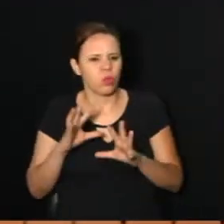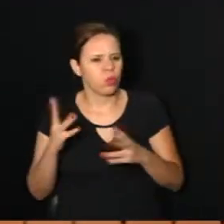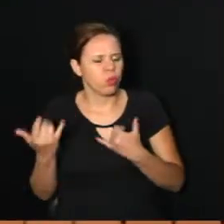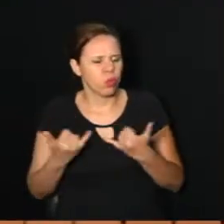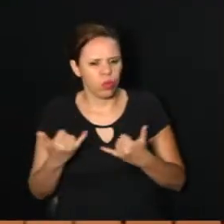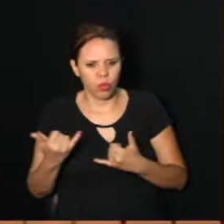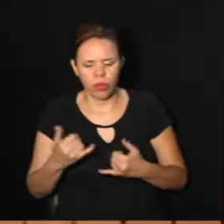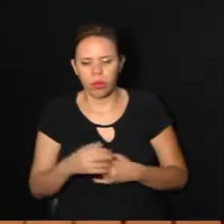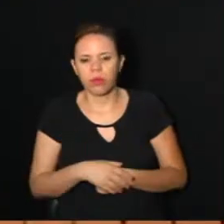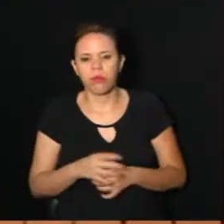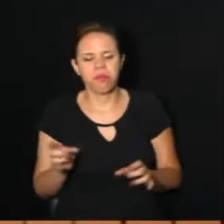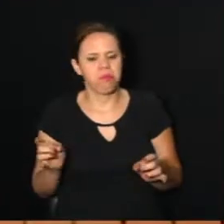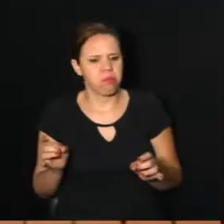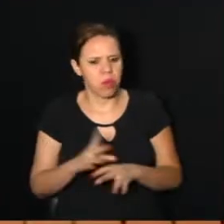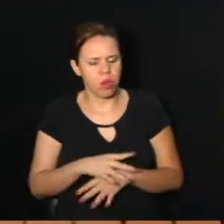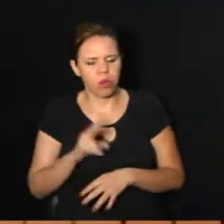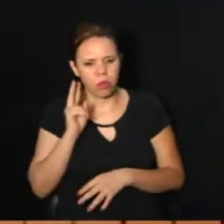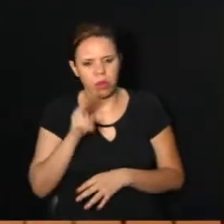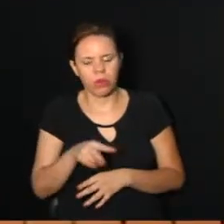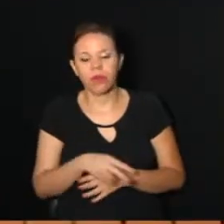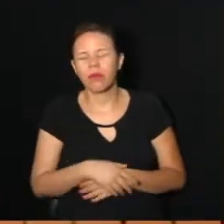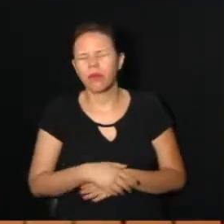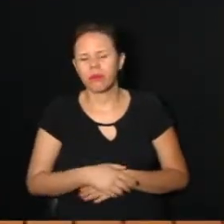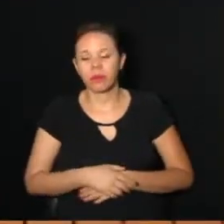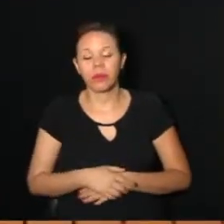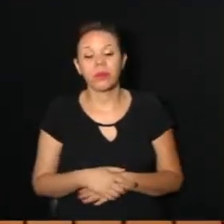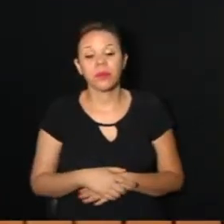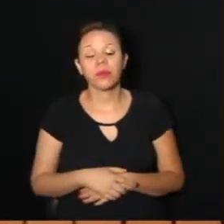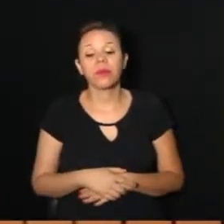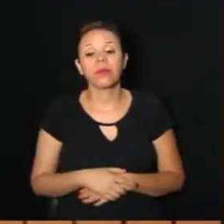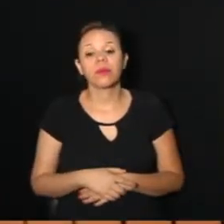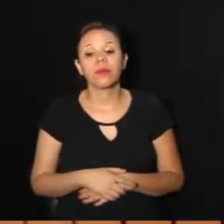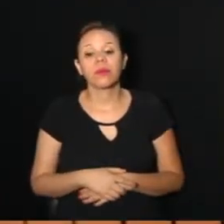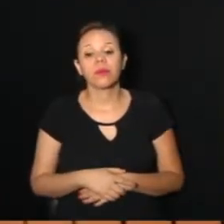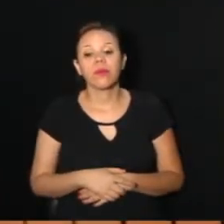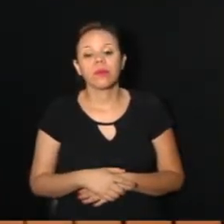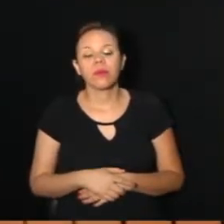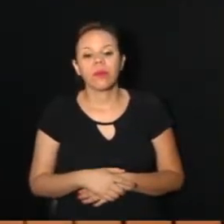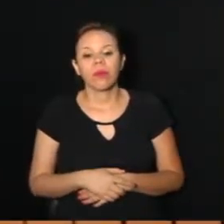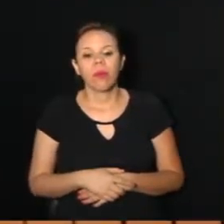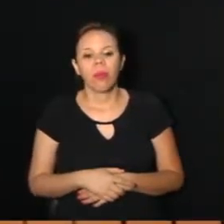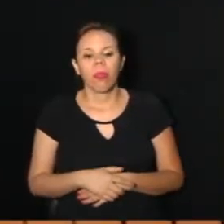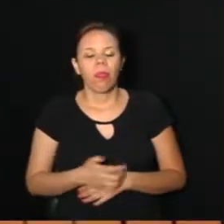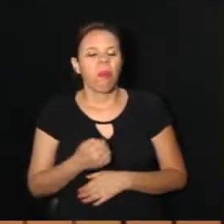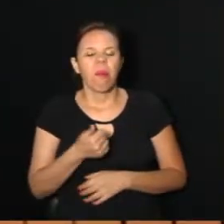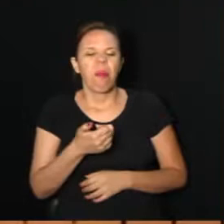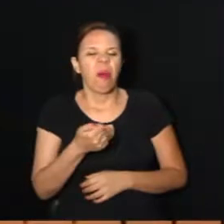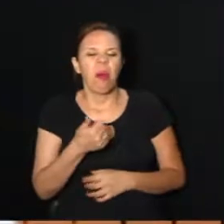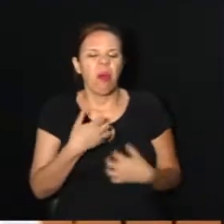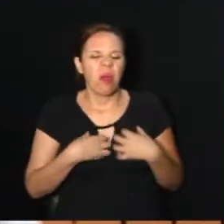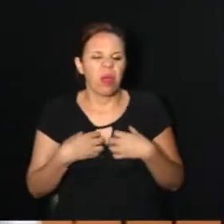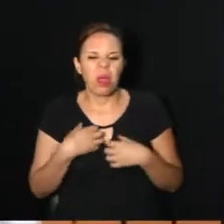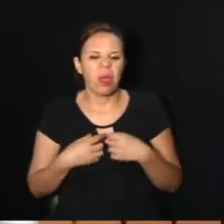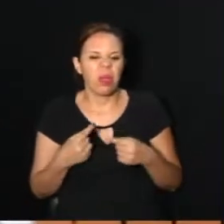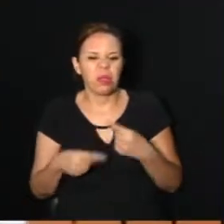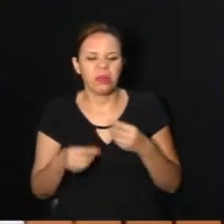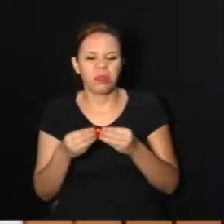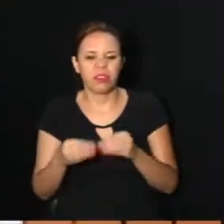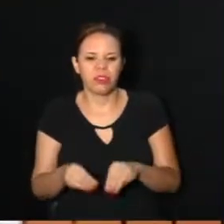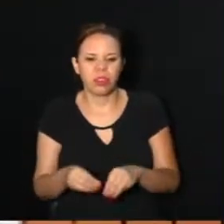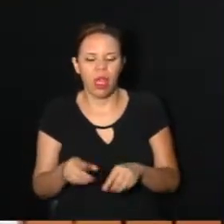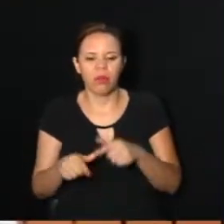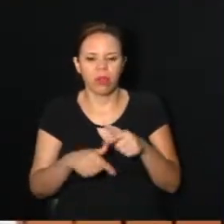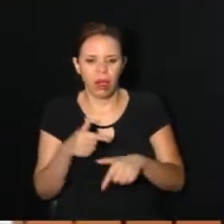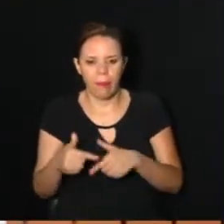informações prontas para isso. Tá? Então, a baixa incomodidade, completando, foi um trabalho pela